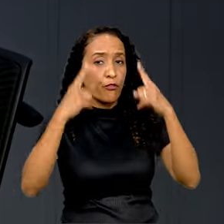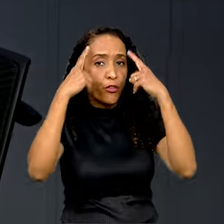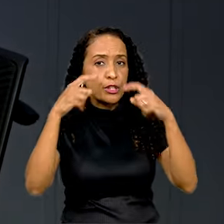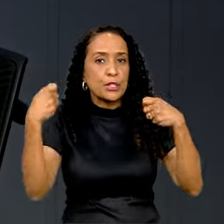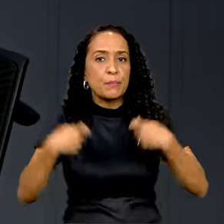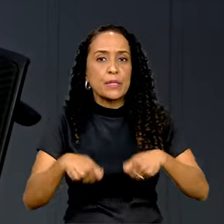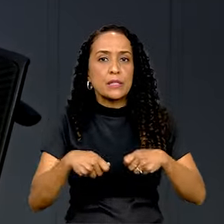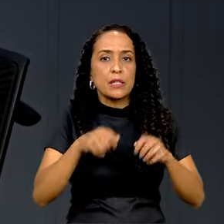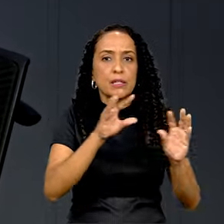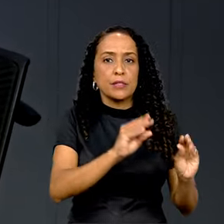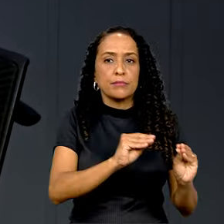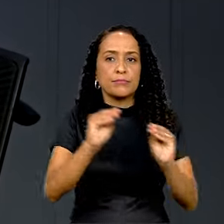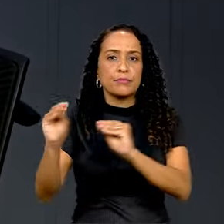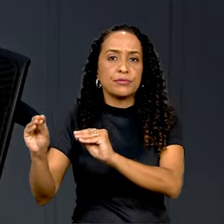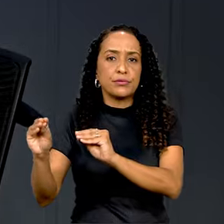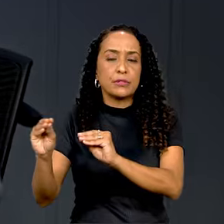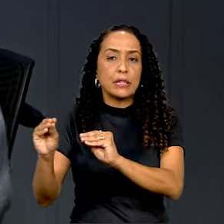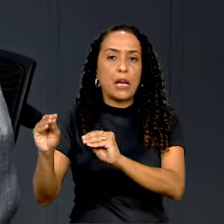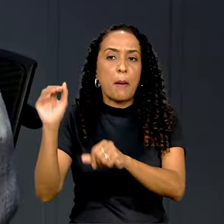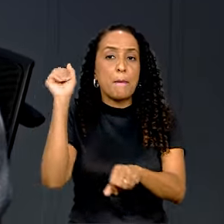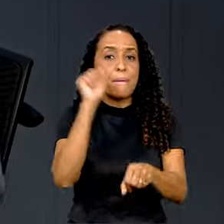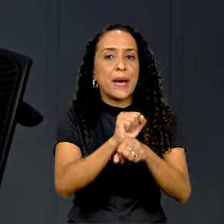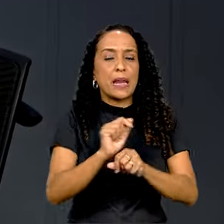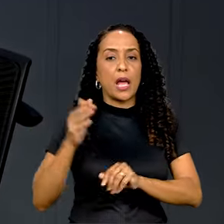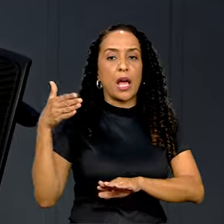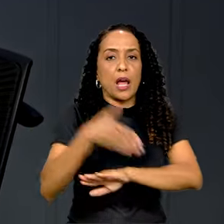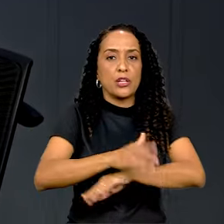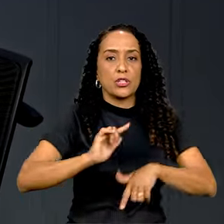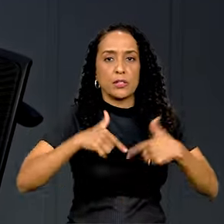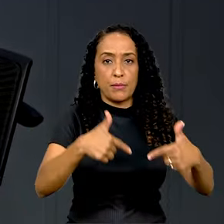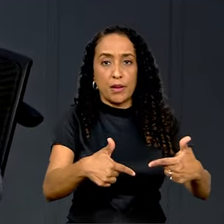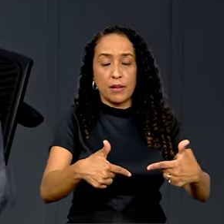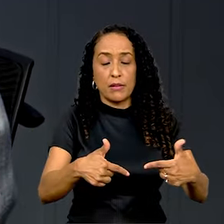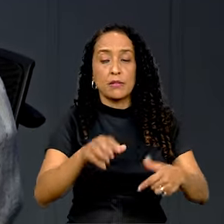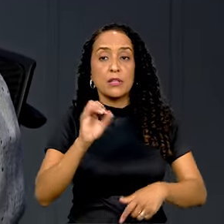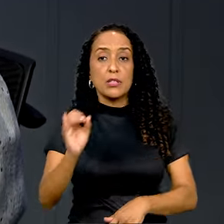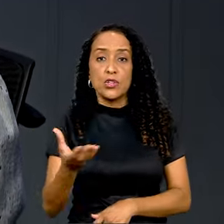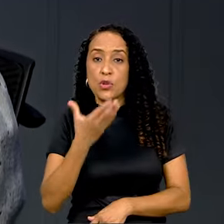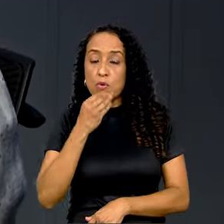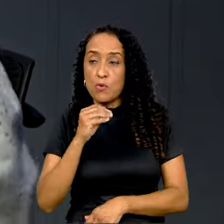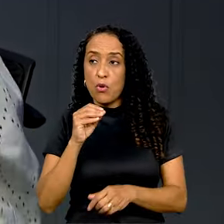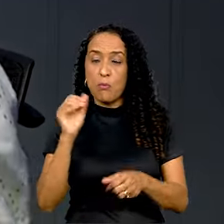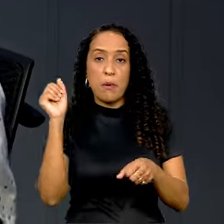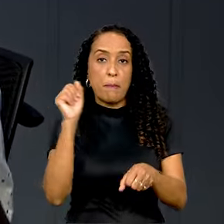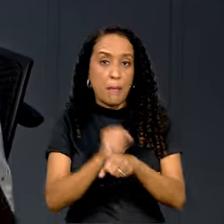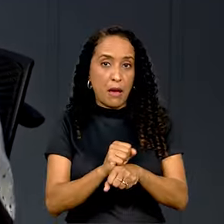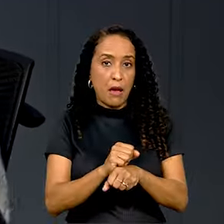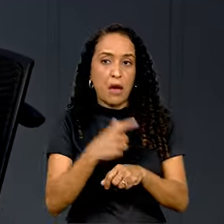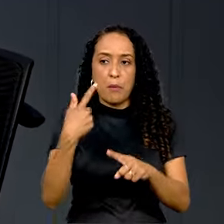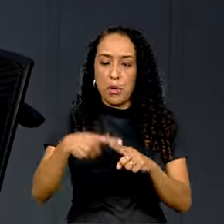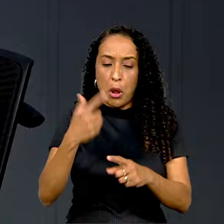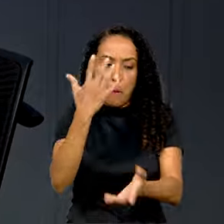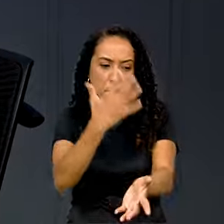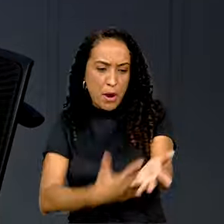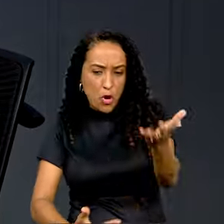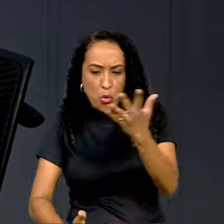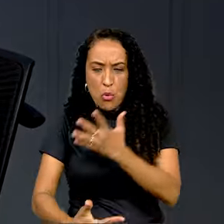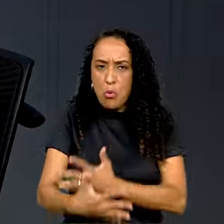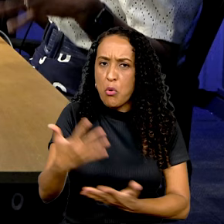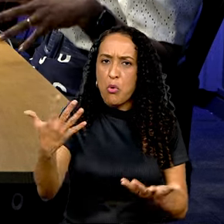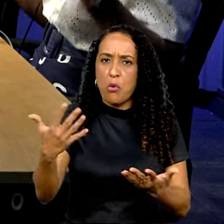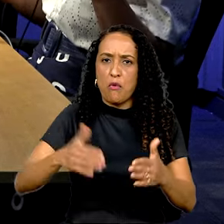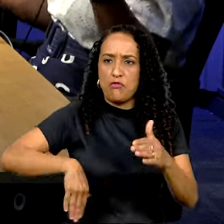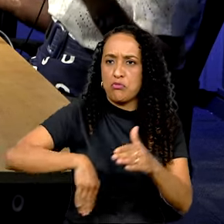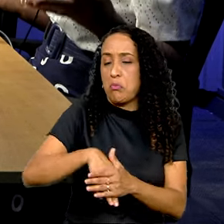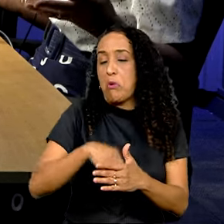violência e tem que se ausentar do trabalho então quando um homem se ausenta muitas vezes é relacionado a que se machucou